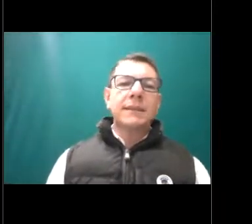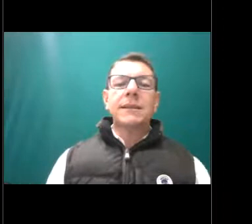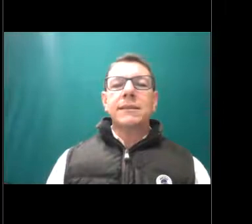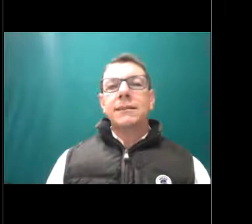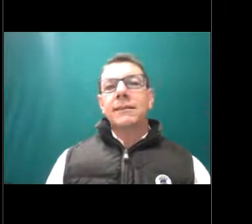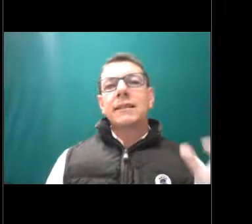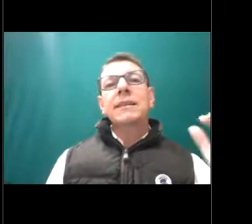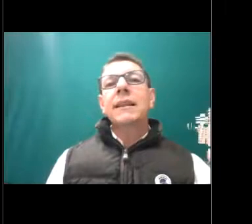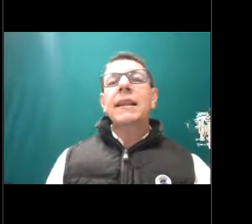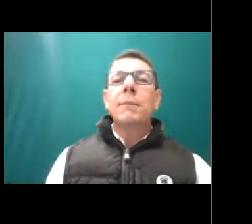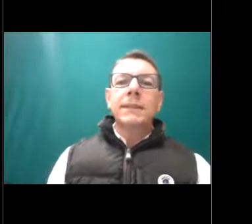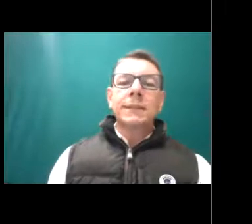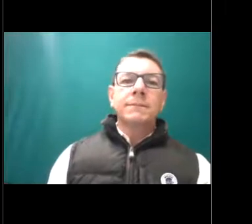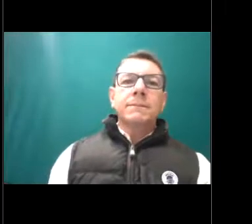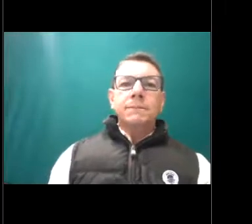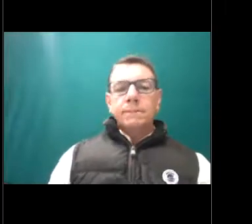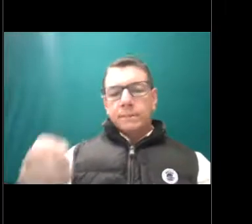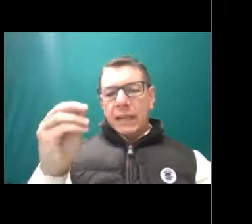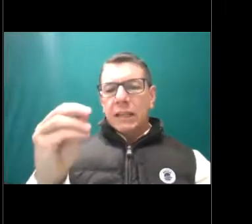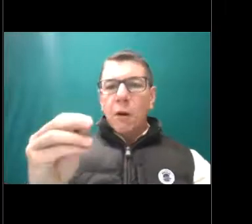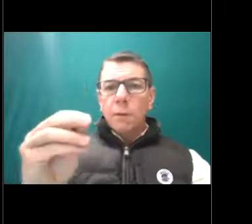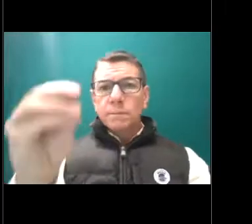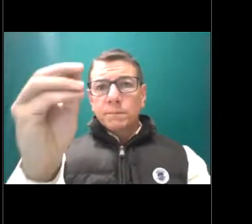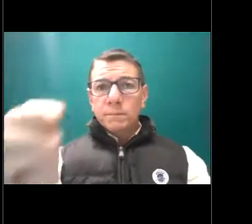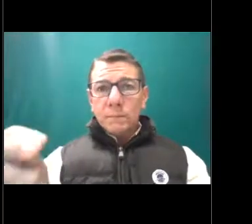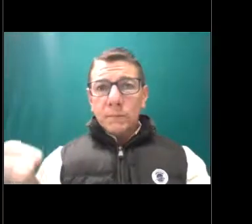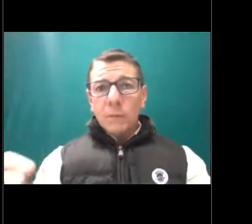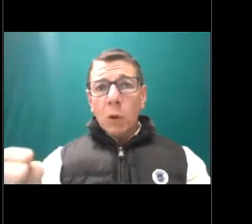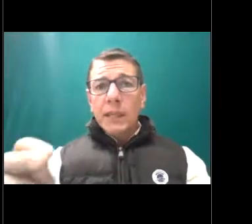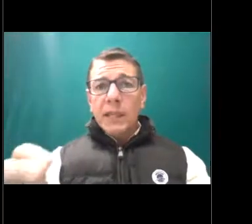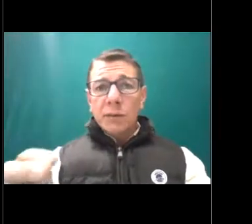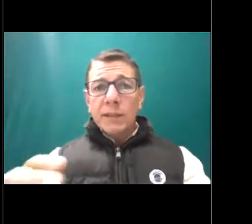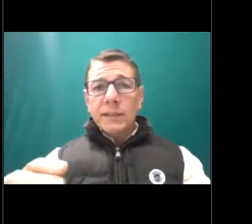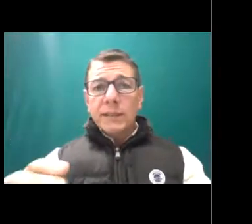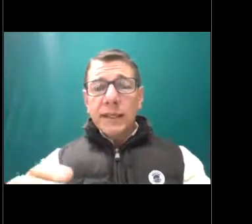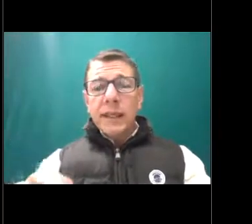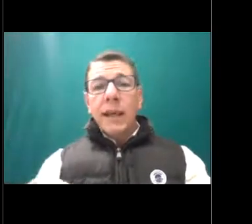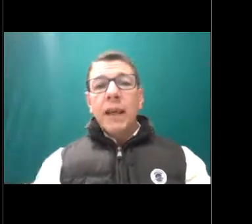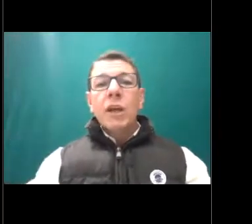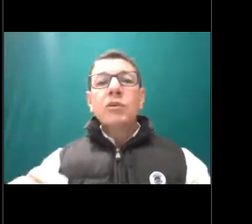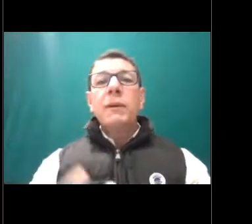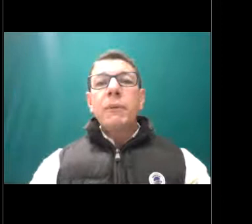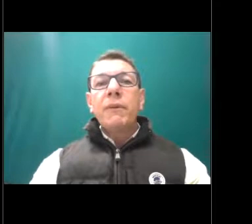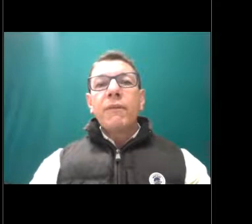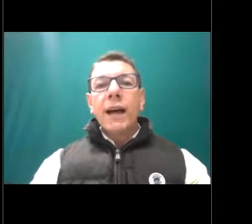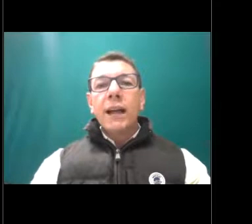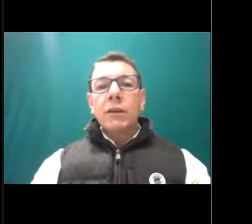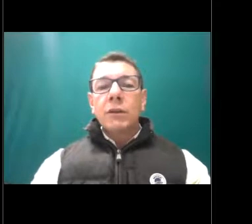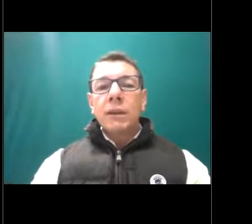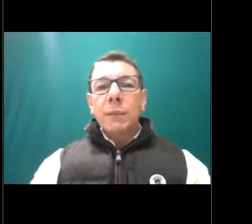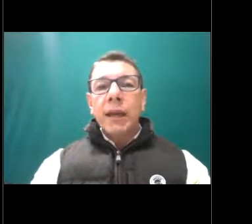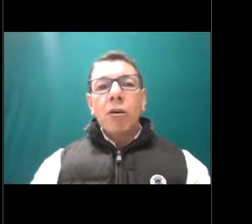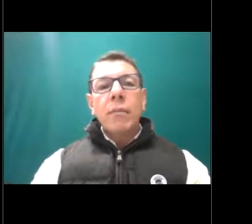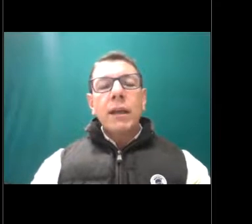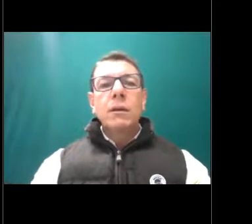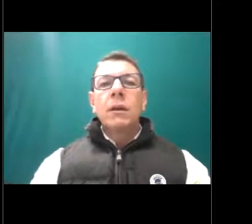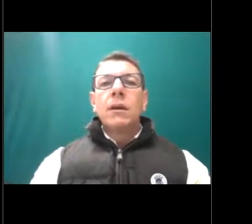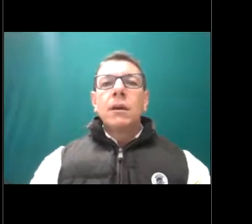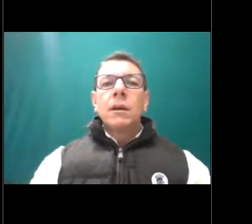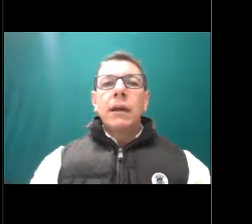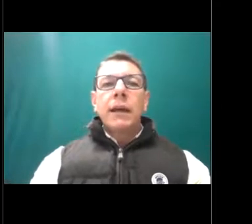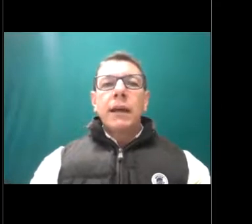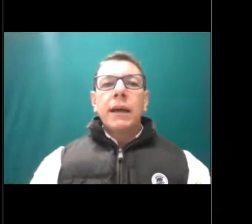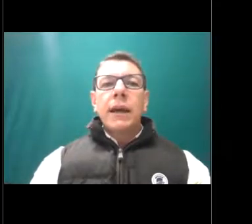pessoal, nessas etapas. Então, uma das coisas que eu sempre falo, né? Eu sempre